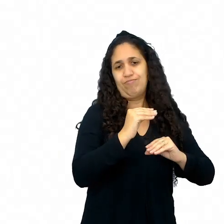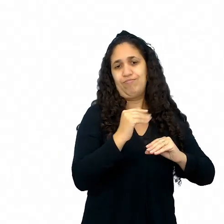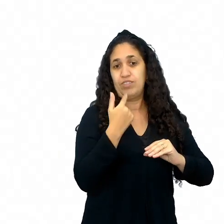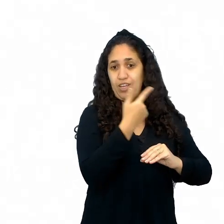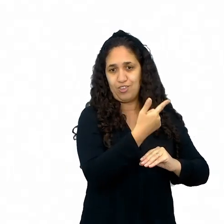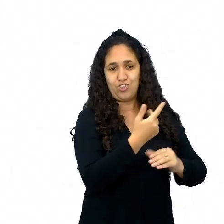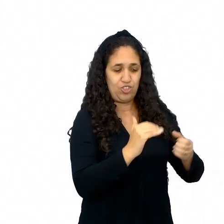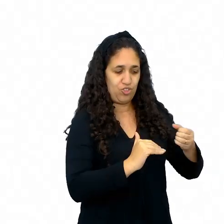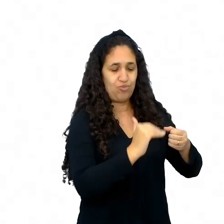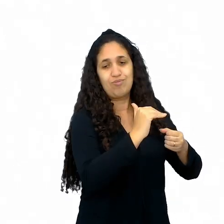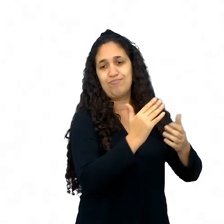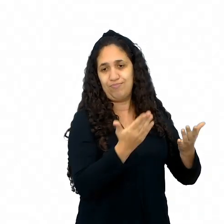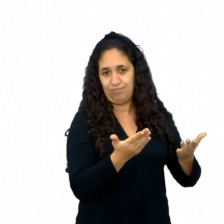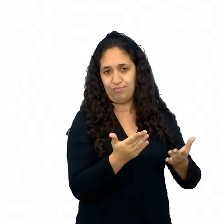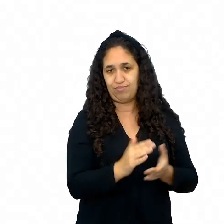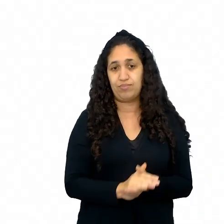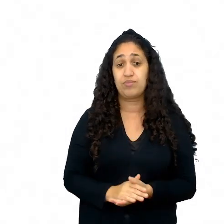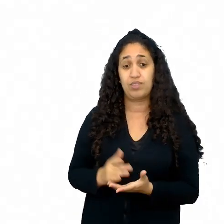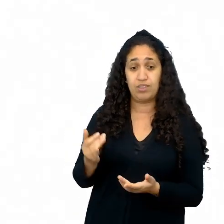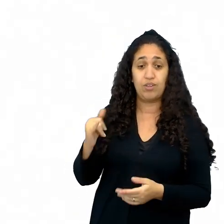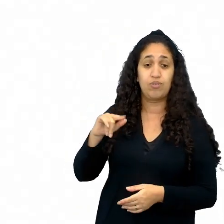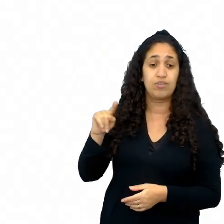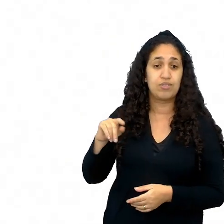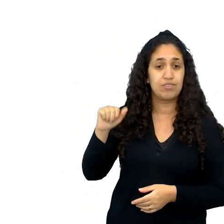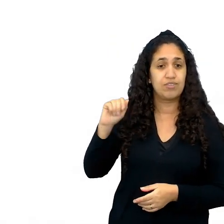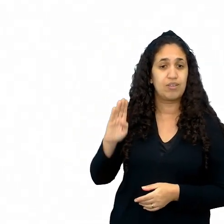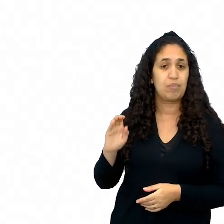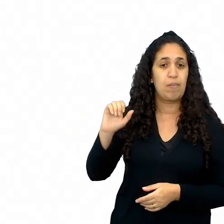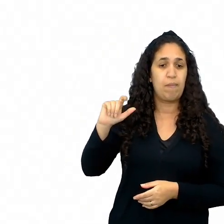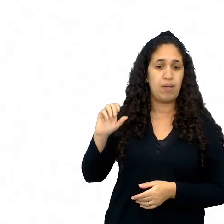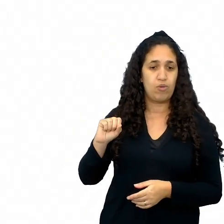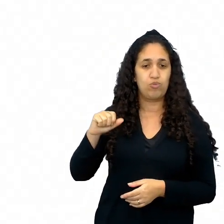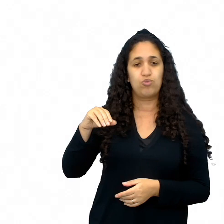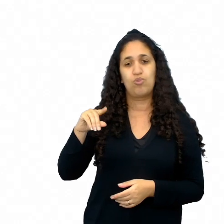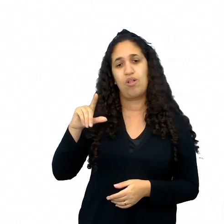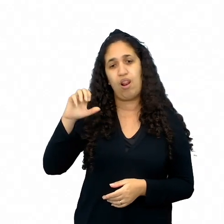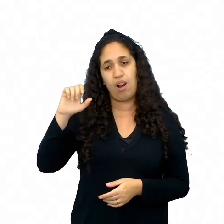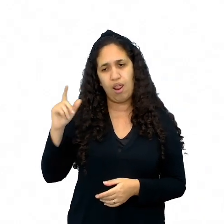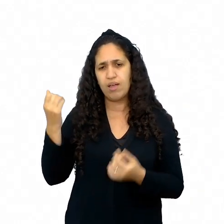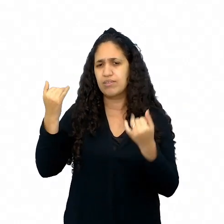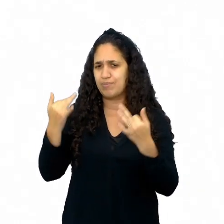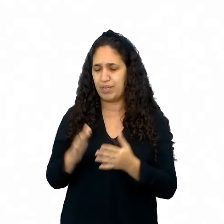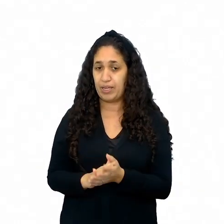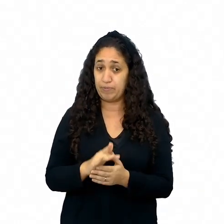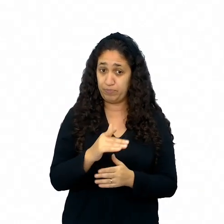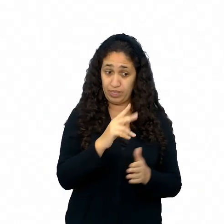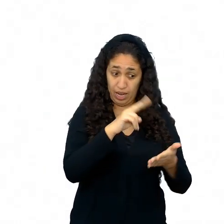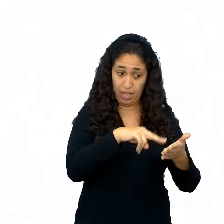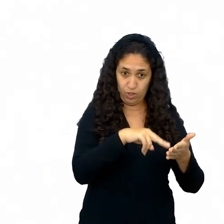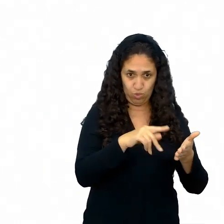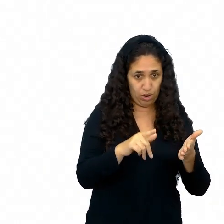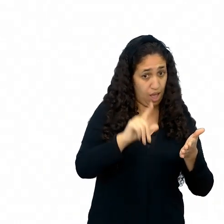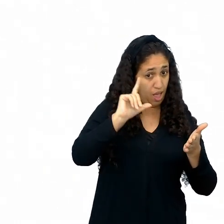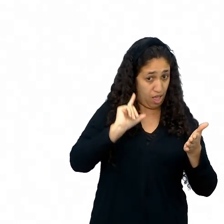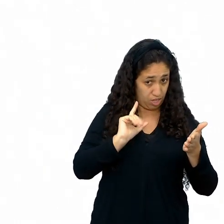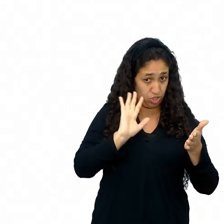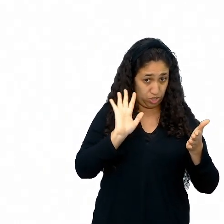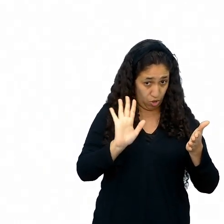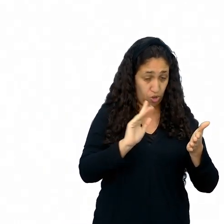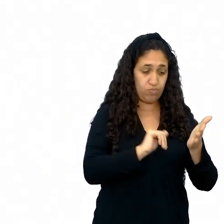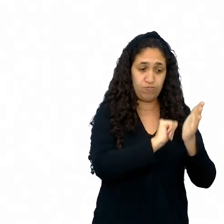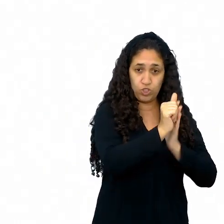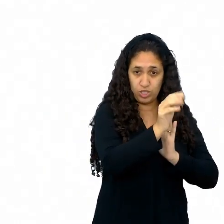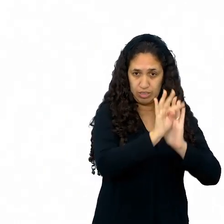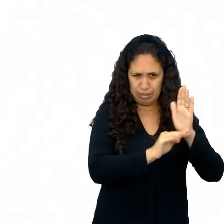para esses estudantes. Então, a Isabel Soler diz o seguinte, que antes da leitura, independente do gênero textual, independente